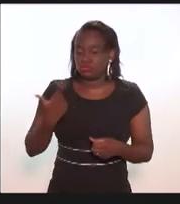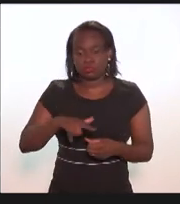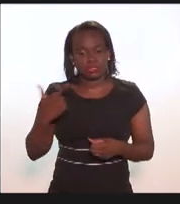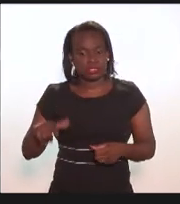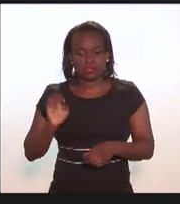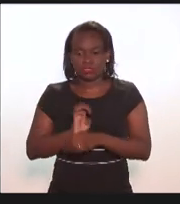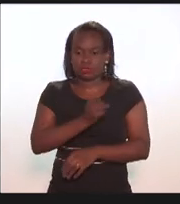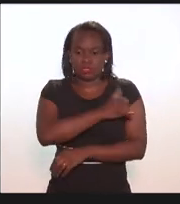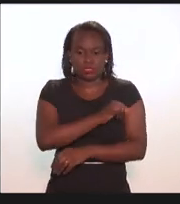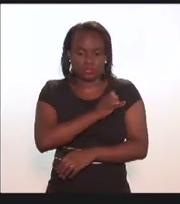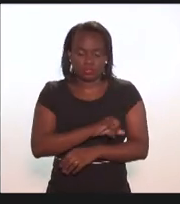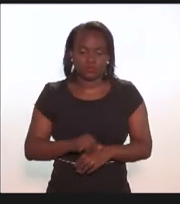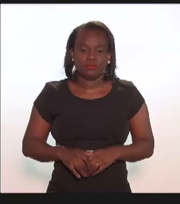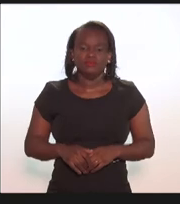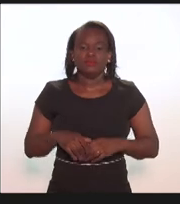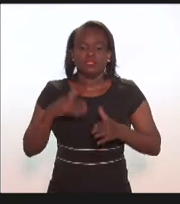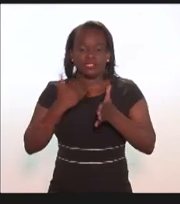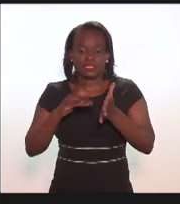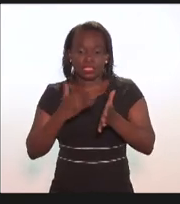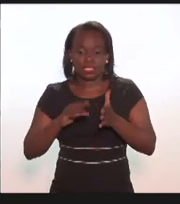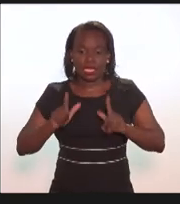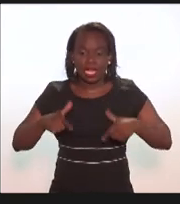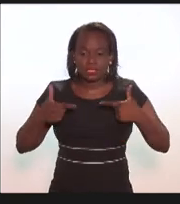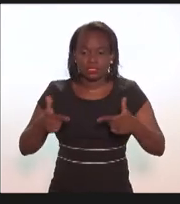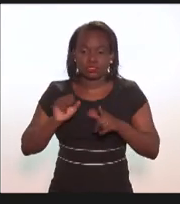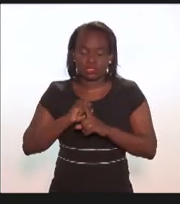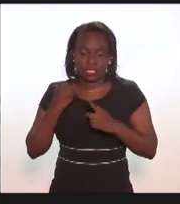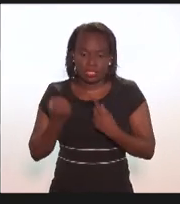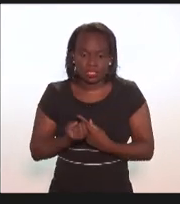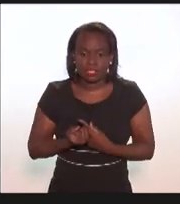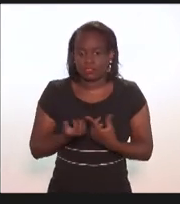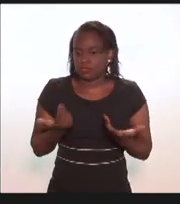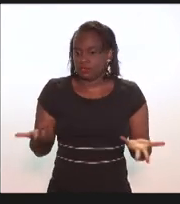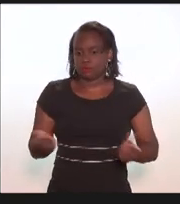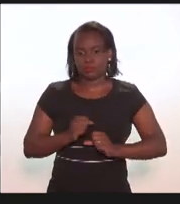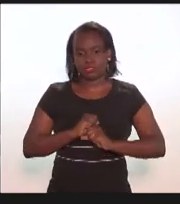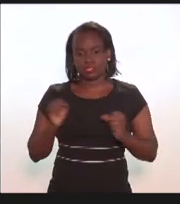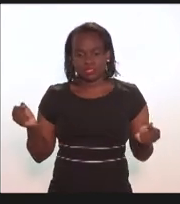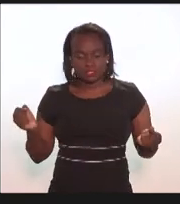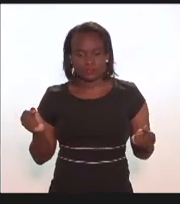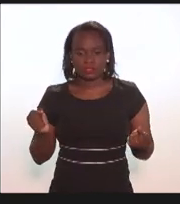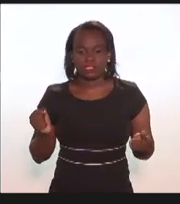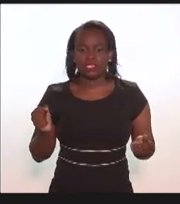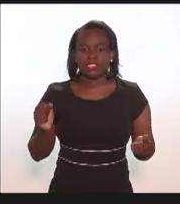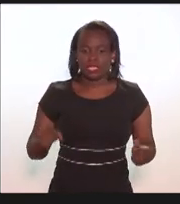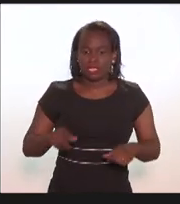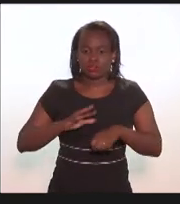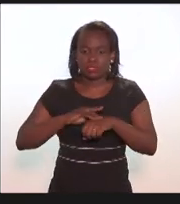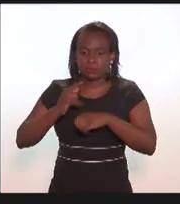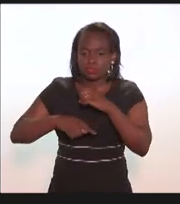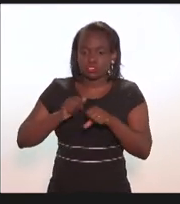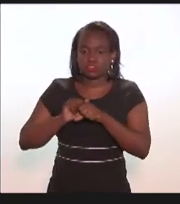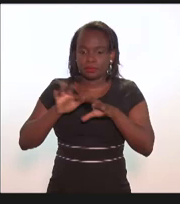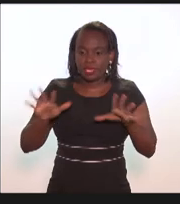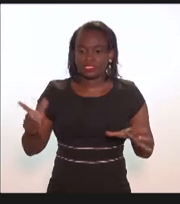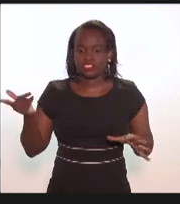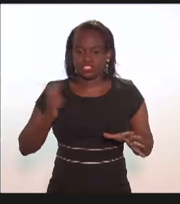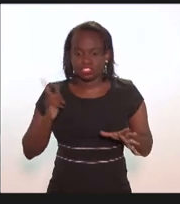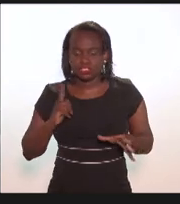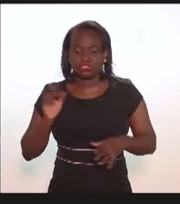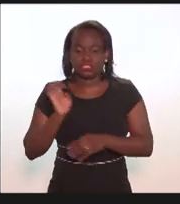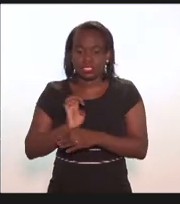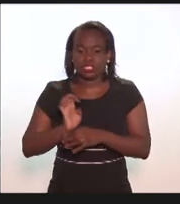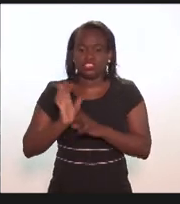estado do Rio de Janeiro, na Secretaria de Ação Social, que é inadmissível, na situação de pandemia, na situação do estado